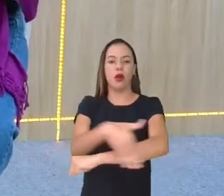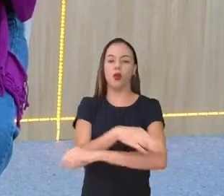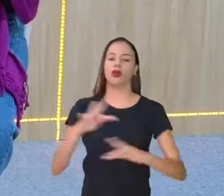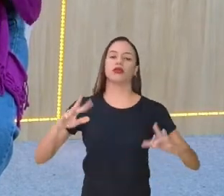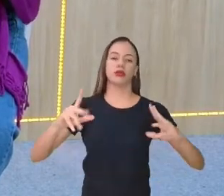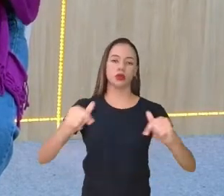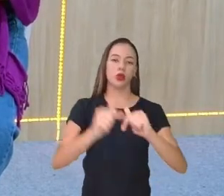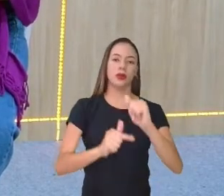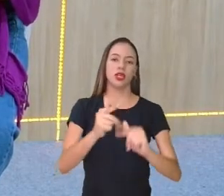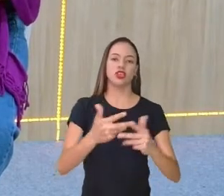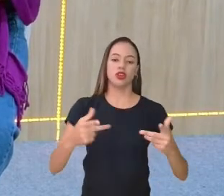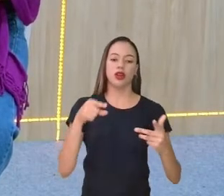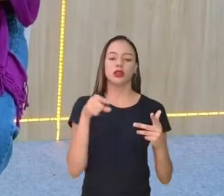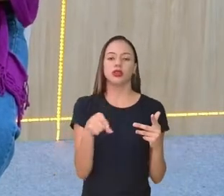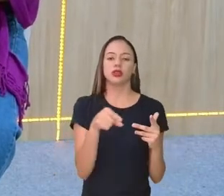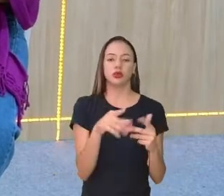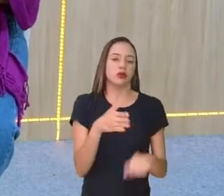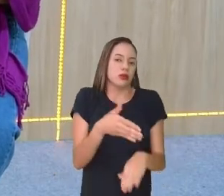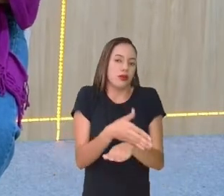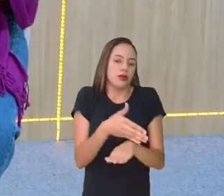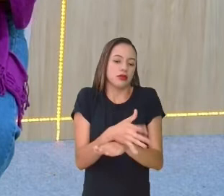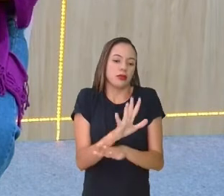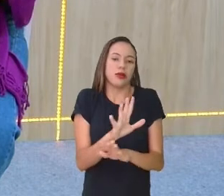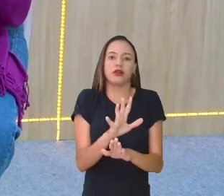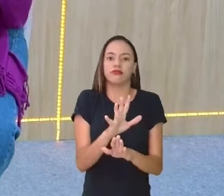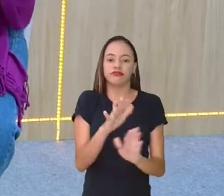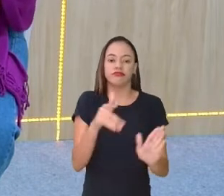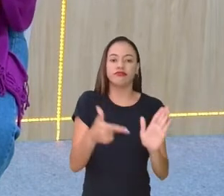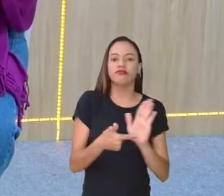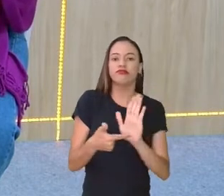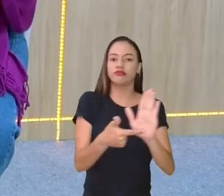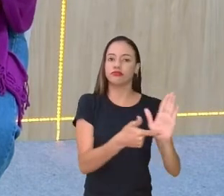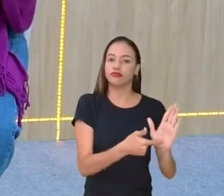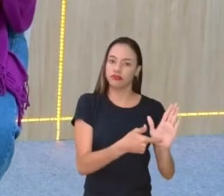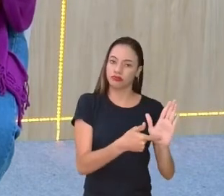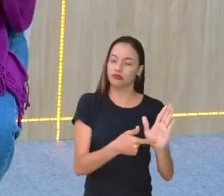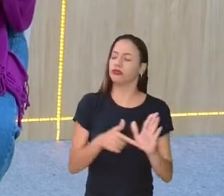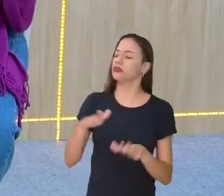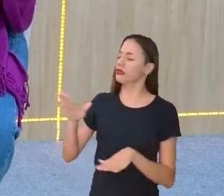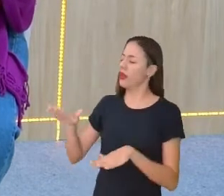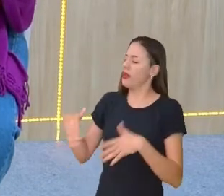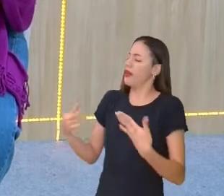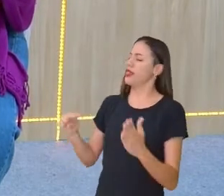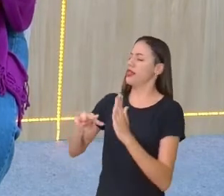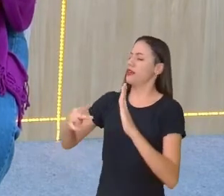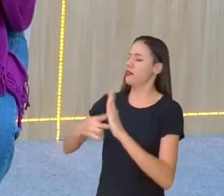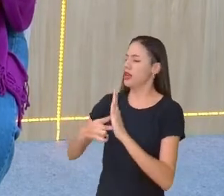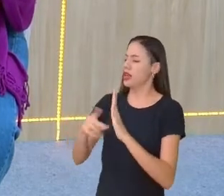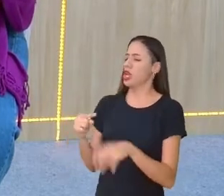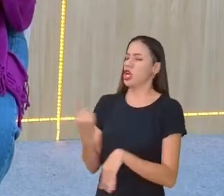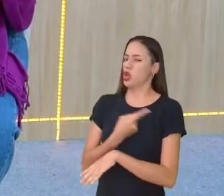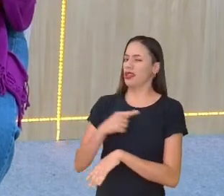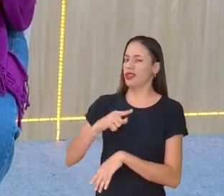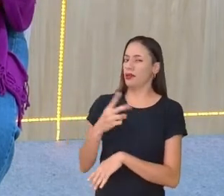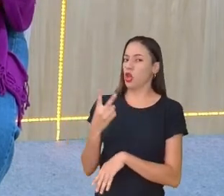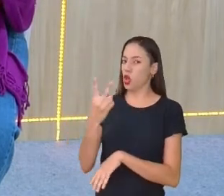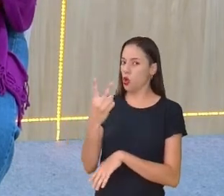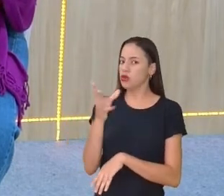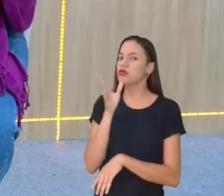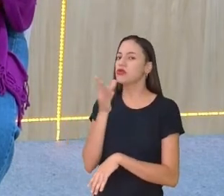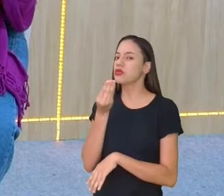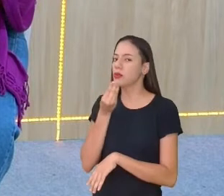compor a apresentação, eles são levados também. Então, quer dizer que a gente já tem dois conhecimentos bem definidos,